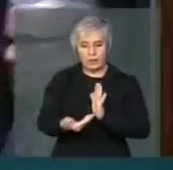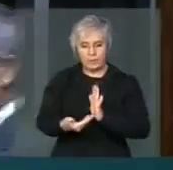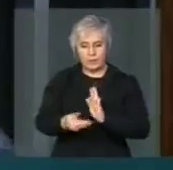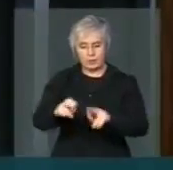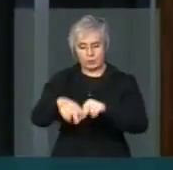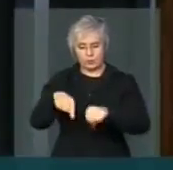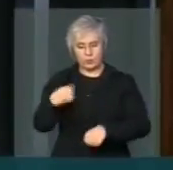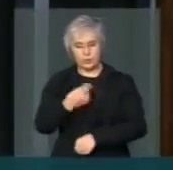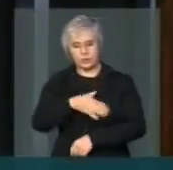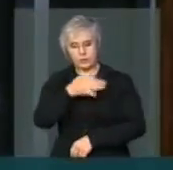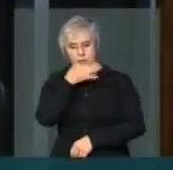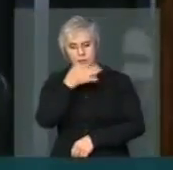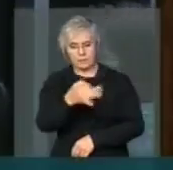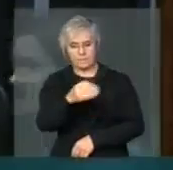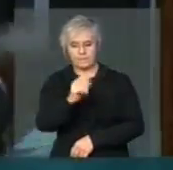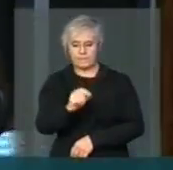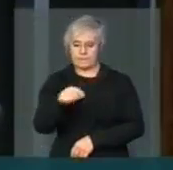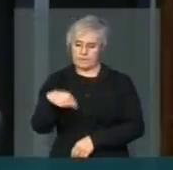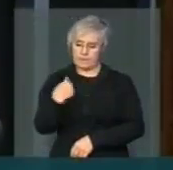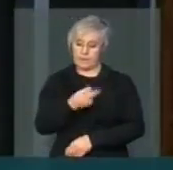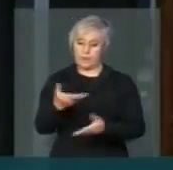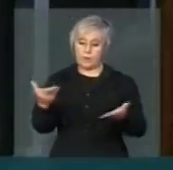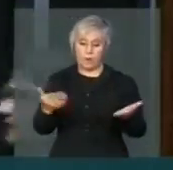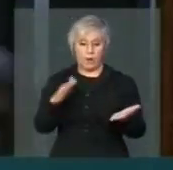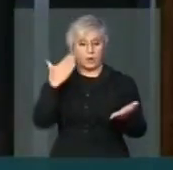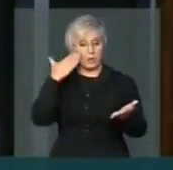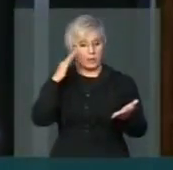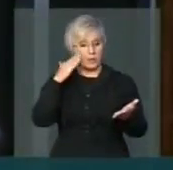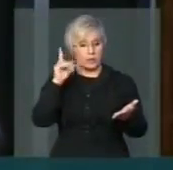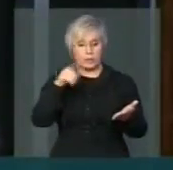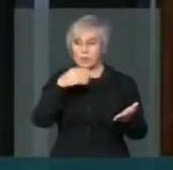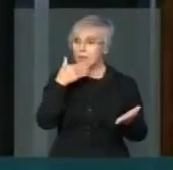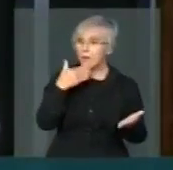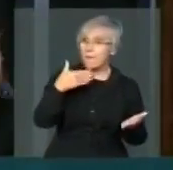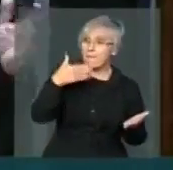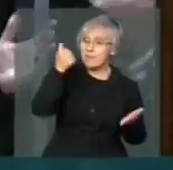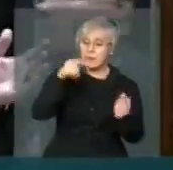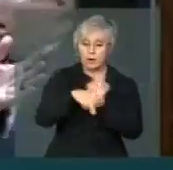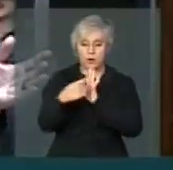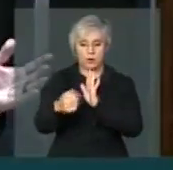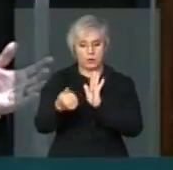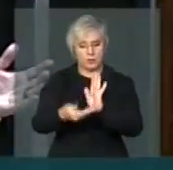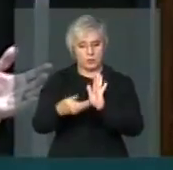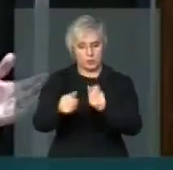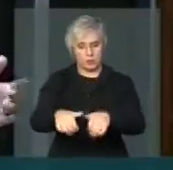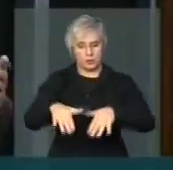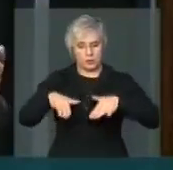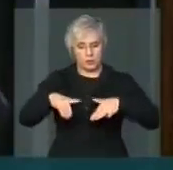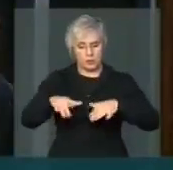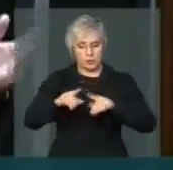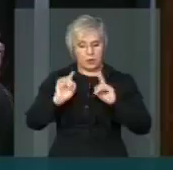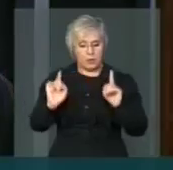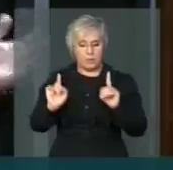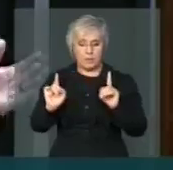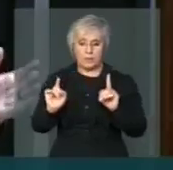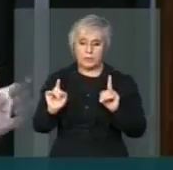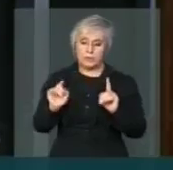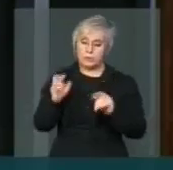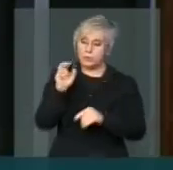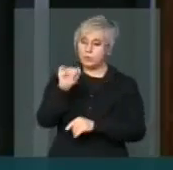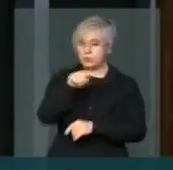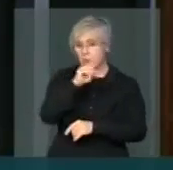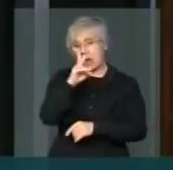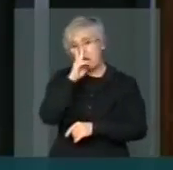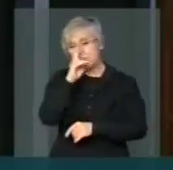nossa posição. Nós estamos entendendo que seria muito melhor para o parlamento. Ao contrário, se acham que isso não